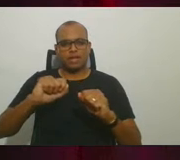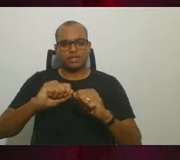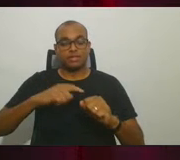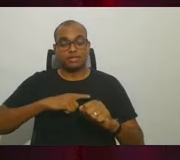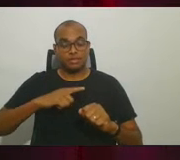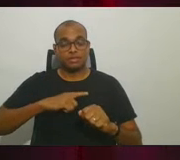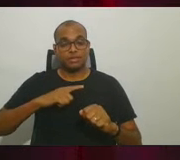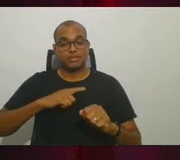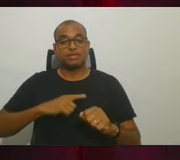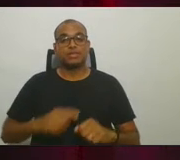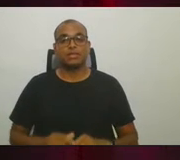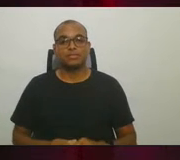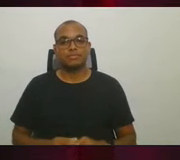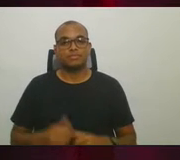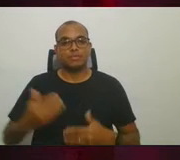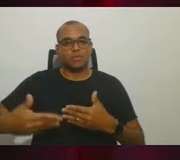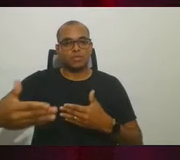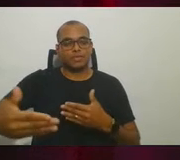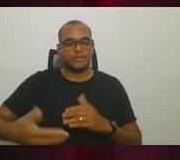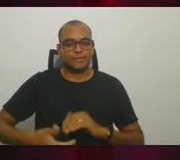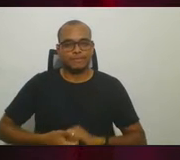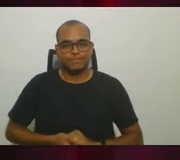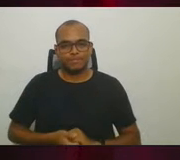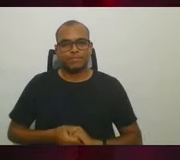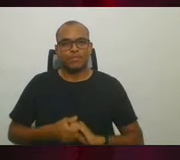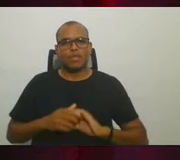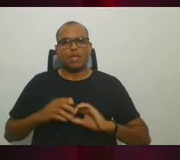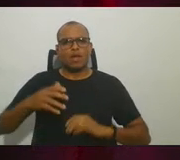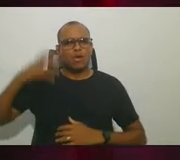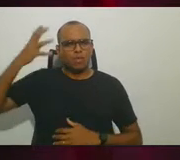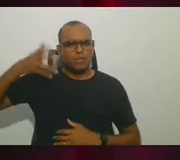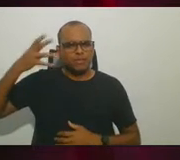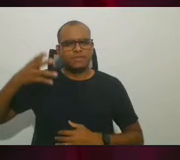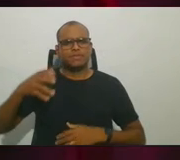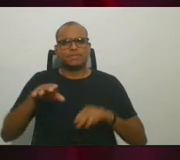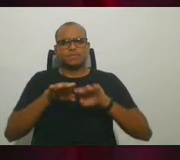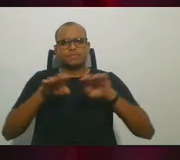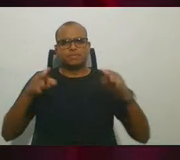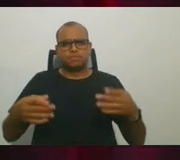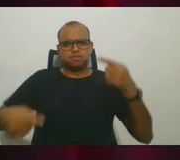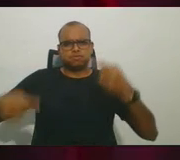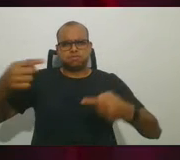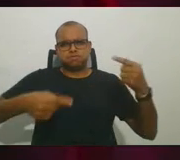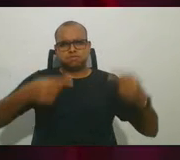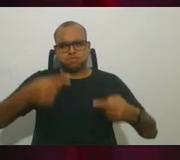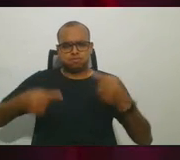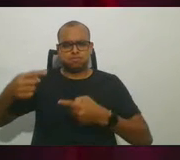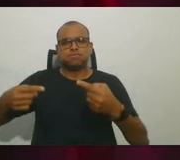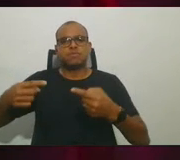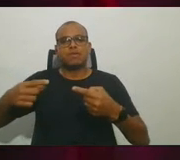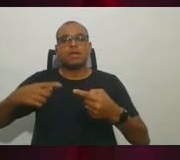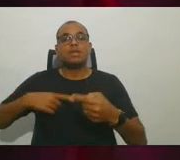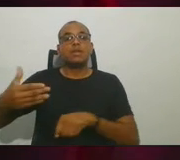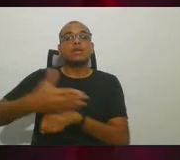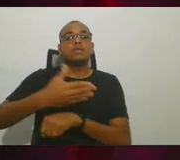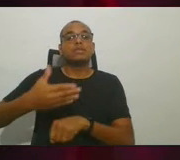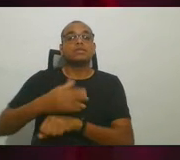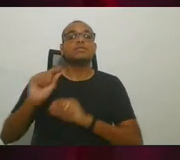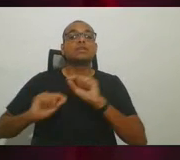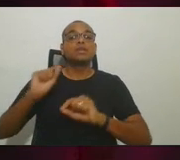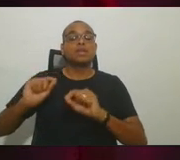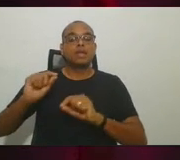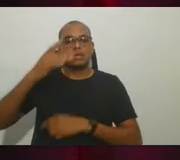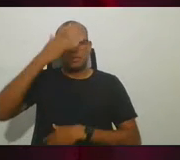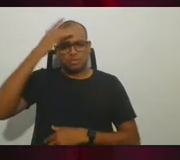realidades em curso. As conferências e mesas redondas integrarão pesquisadores e